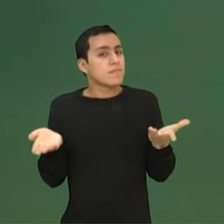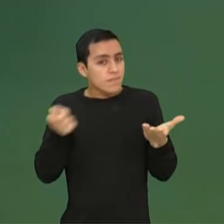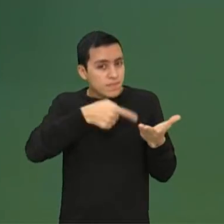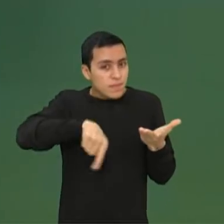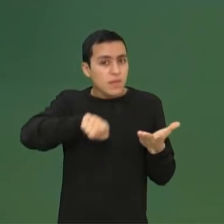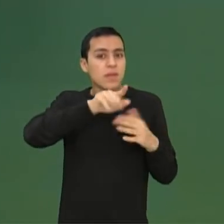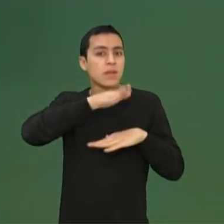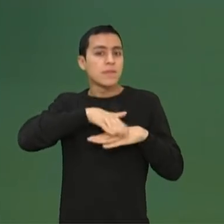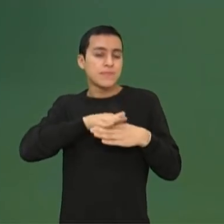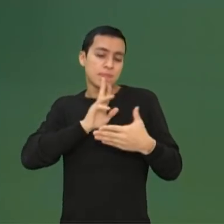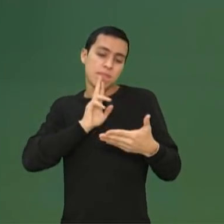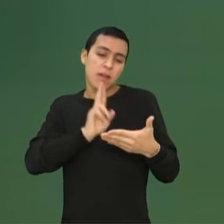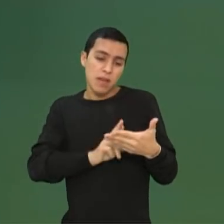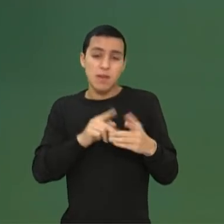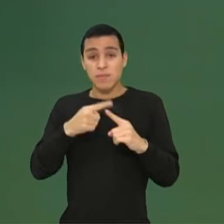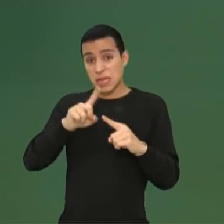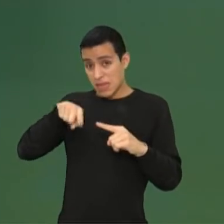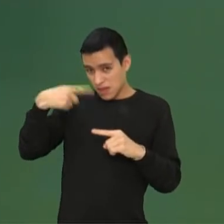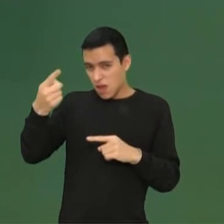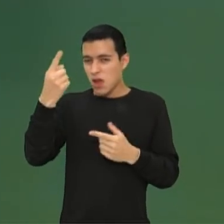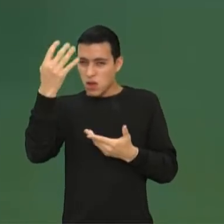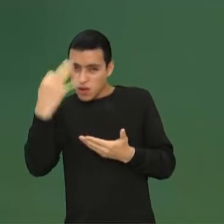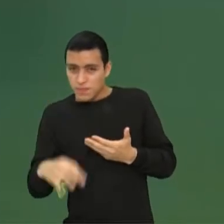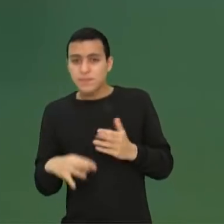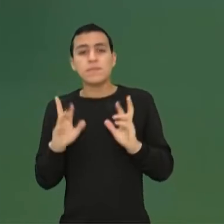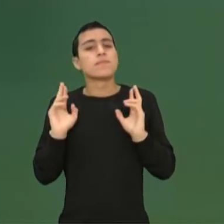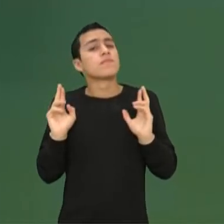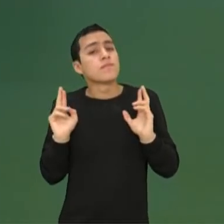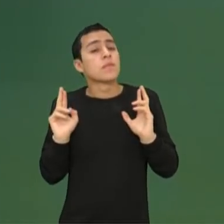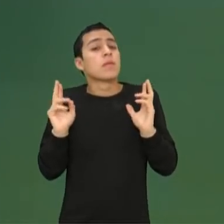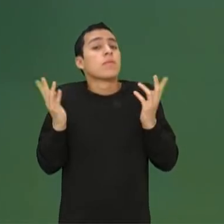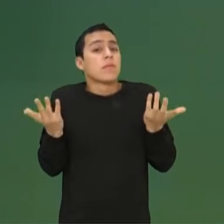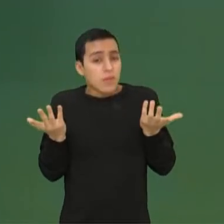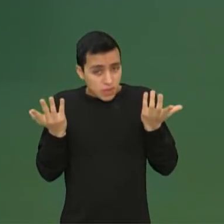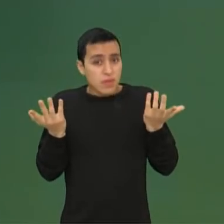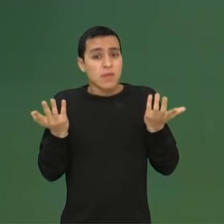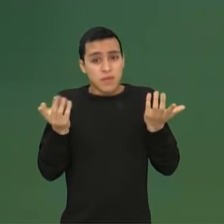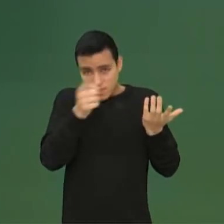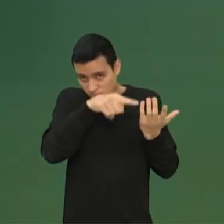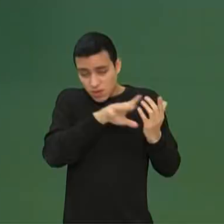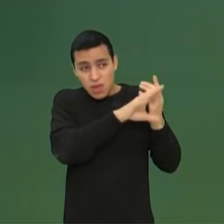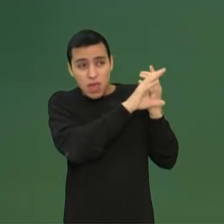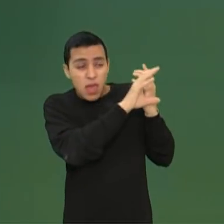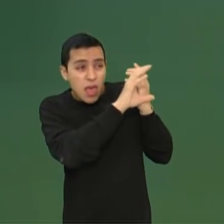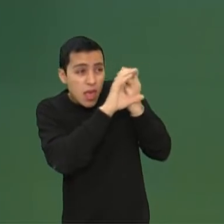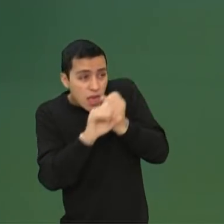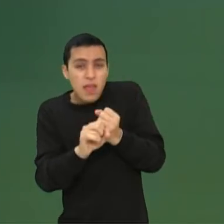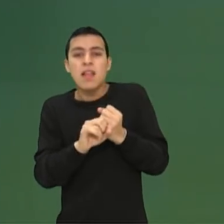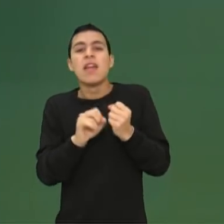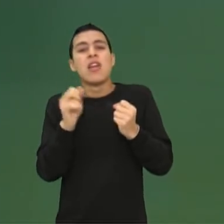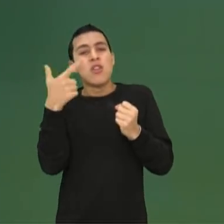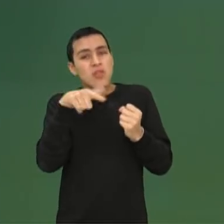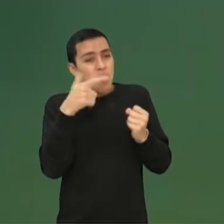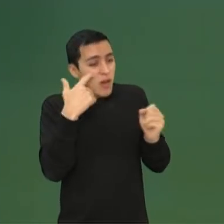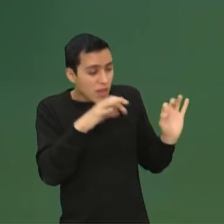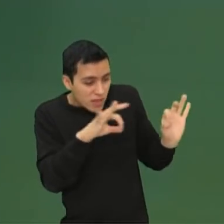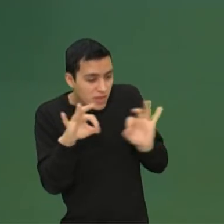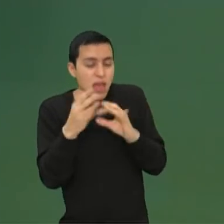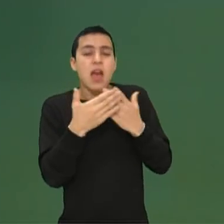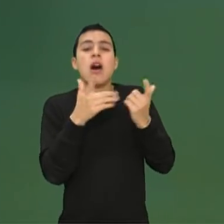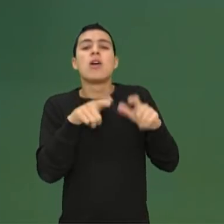resolver esse exercício, porque eu só corrijo na nossa próxima aula, você pode rever, visualizar essa aula no